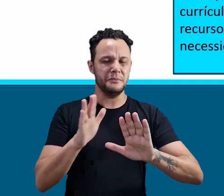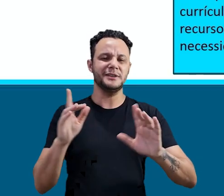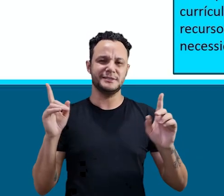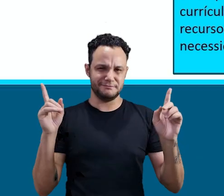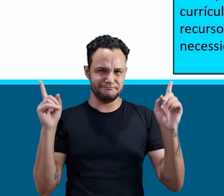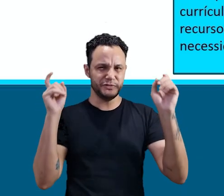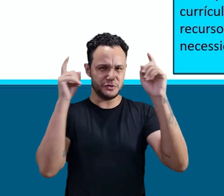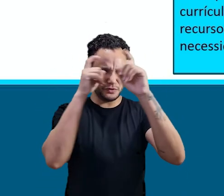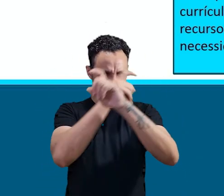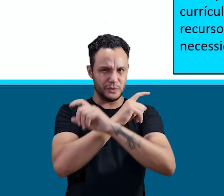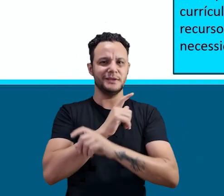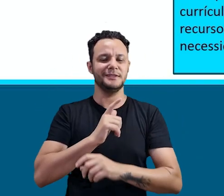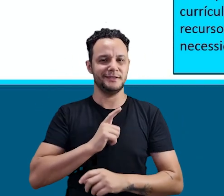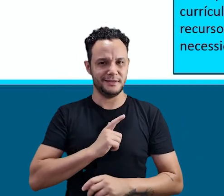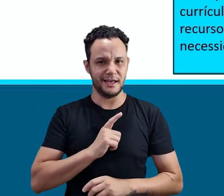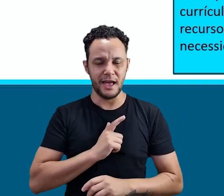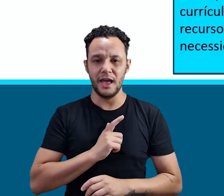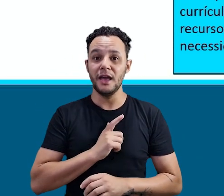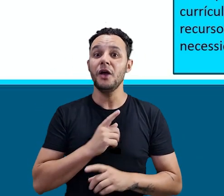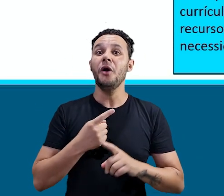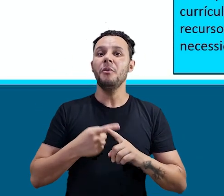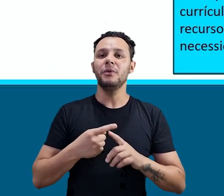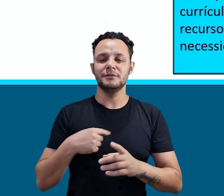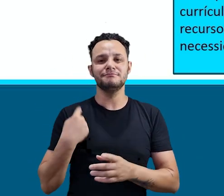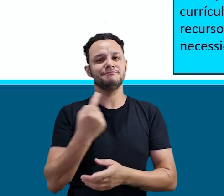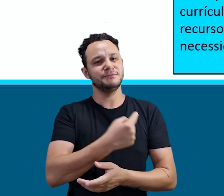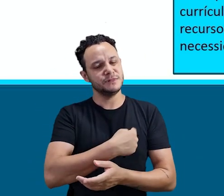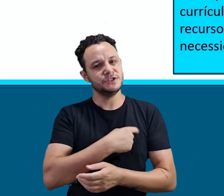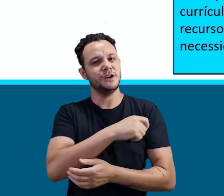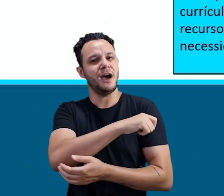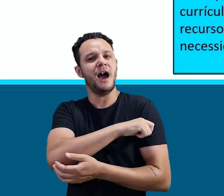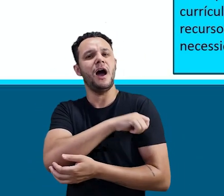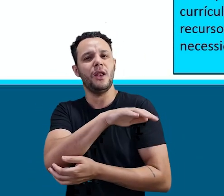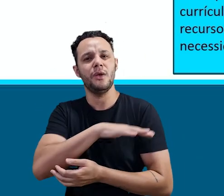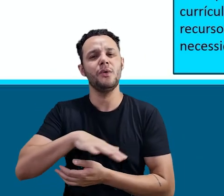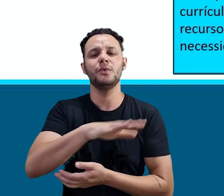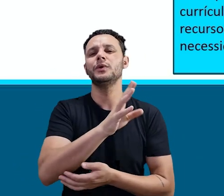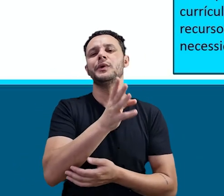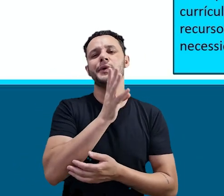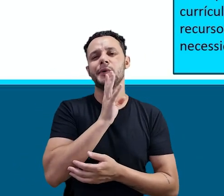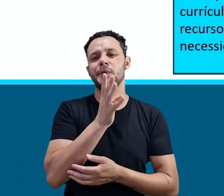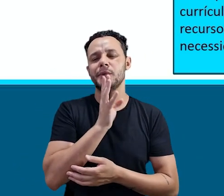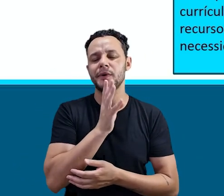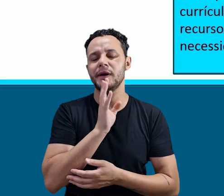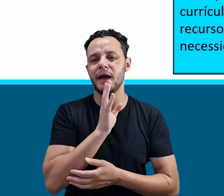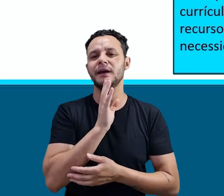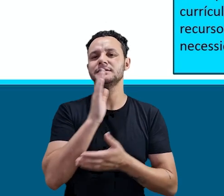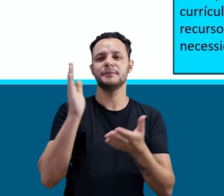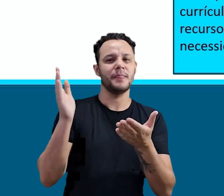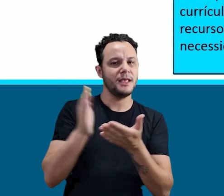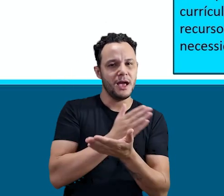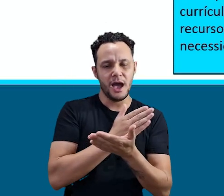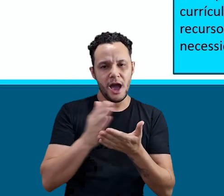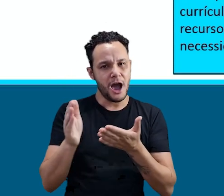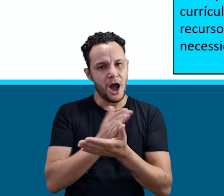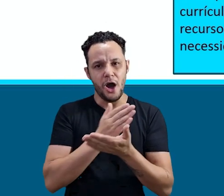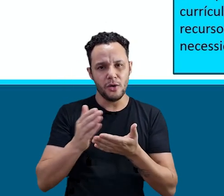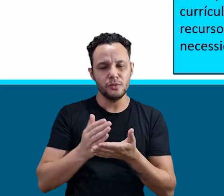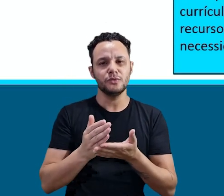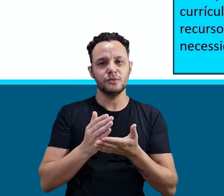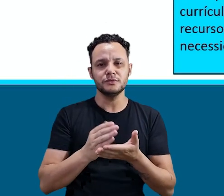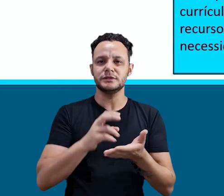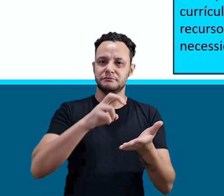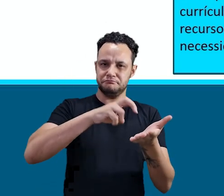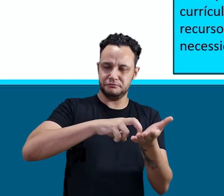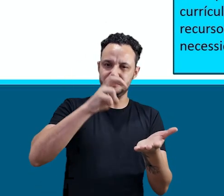que existem desafios com relação a isso. A gente conhece o nosso público e sabe que muitos dos nossos estudantes não